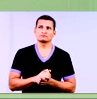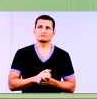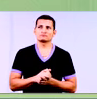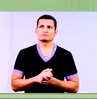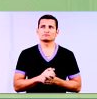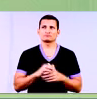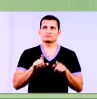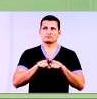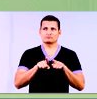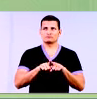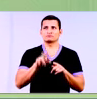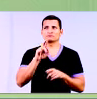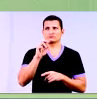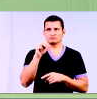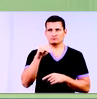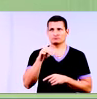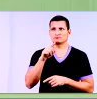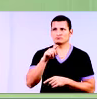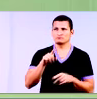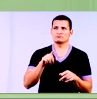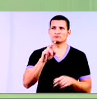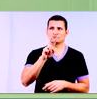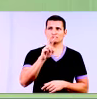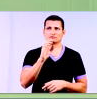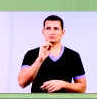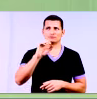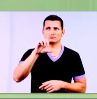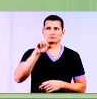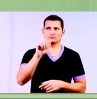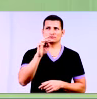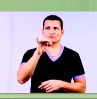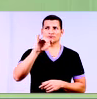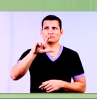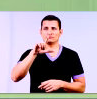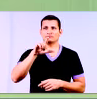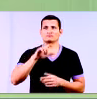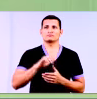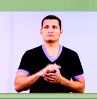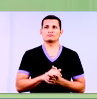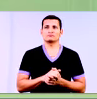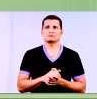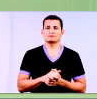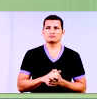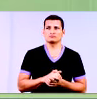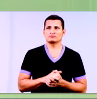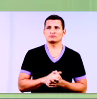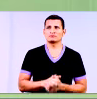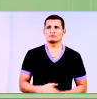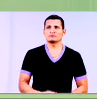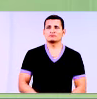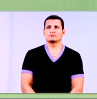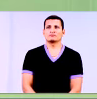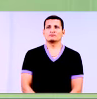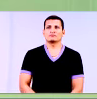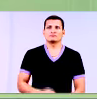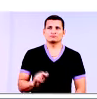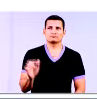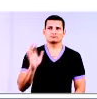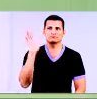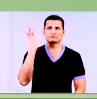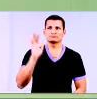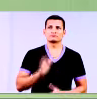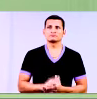também um tipo de memória RAM, ela também é volátil. A memória SRAM estática, que ela é muito cara, uma evolução da